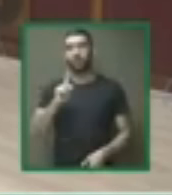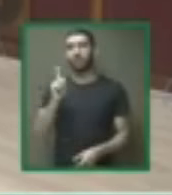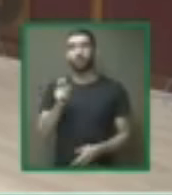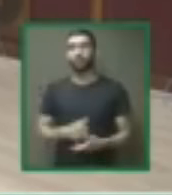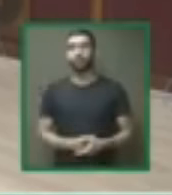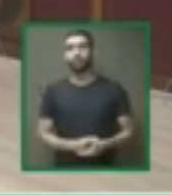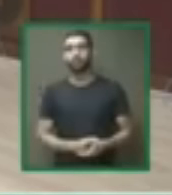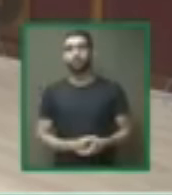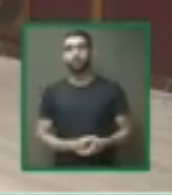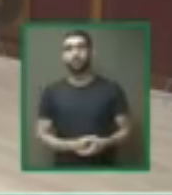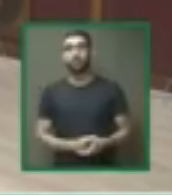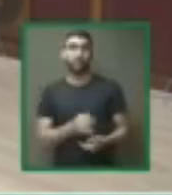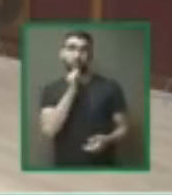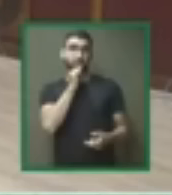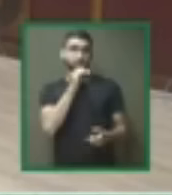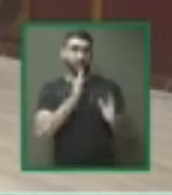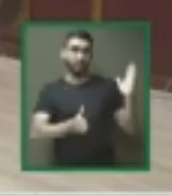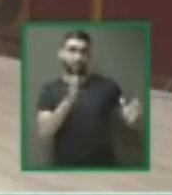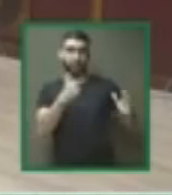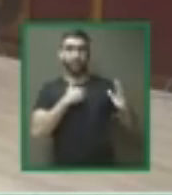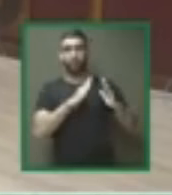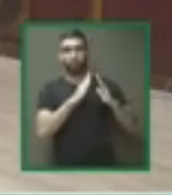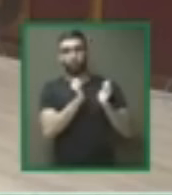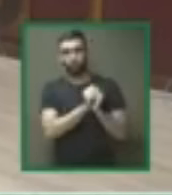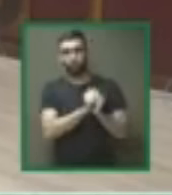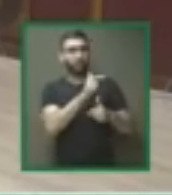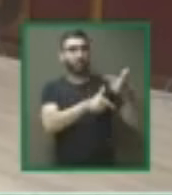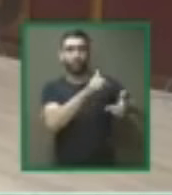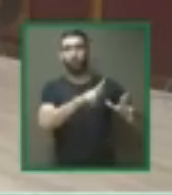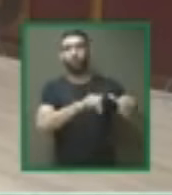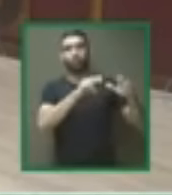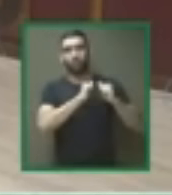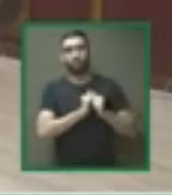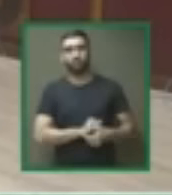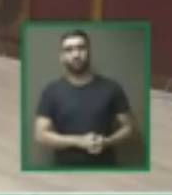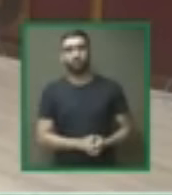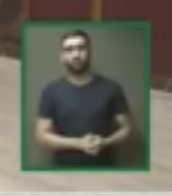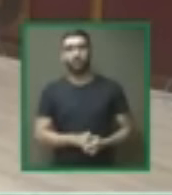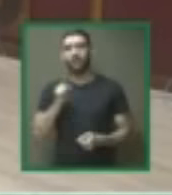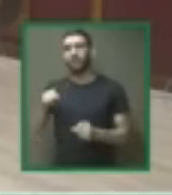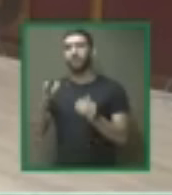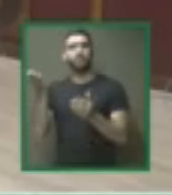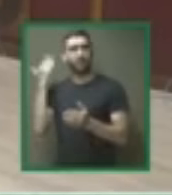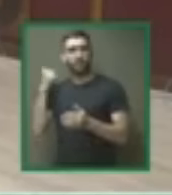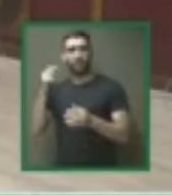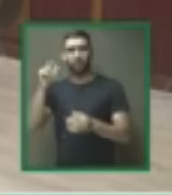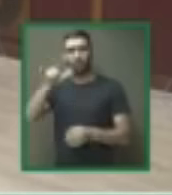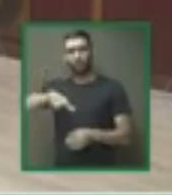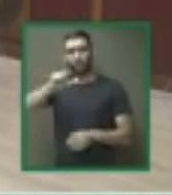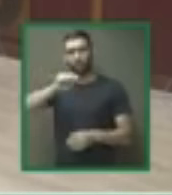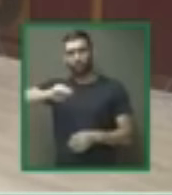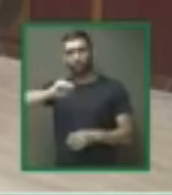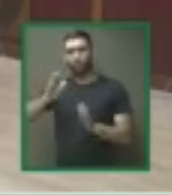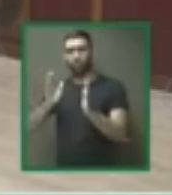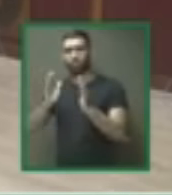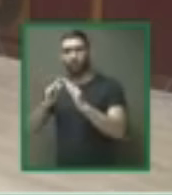doutor. Até enquanto ele morou comigo, ele nunca tinha trabalhado. Quando ele morava com o Helder, era o Helder